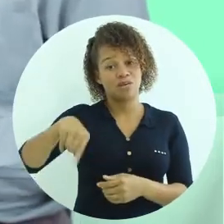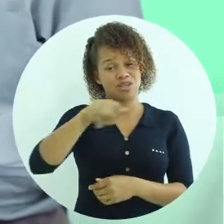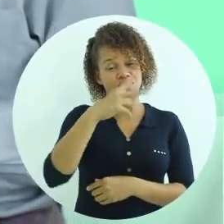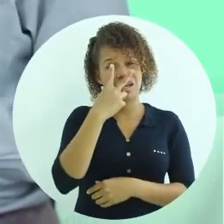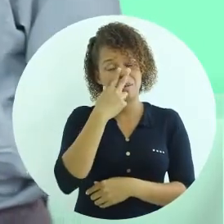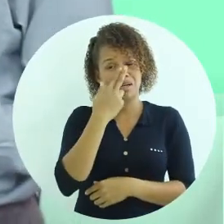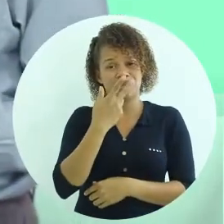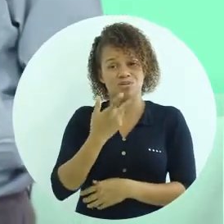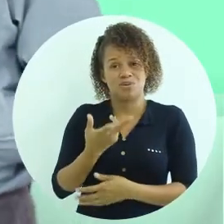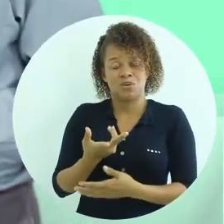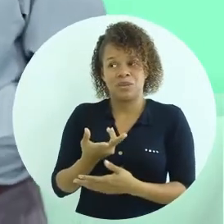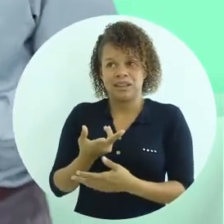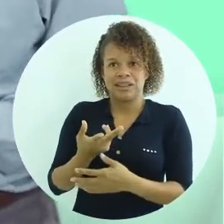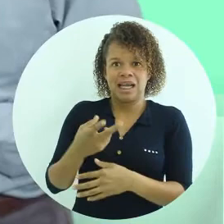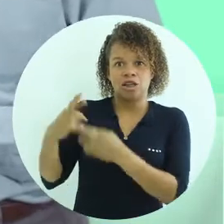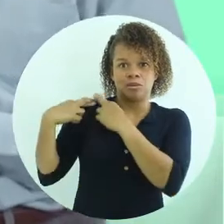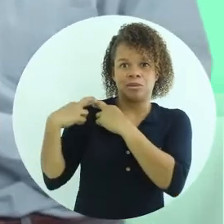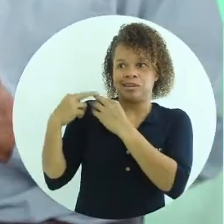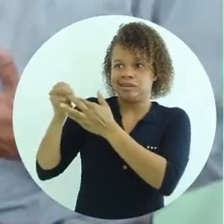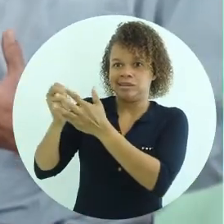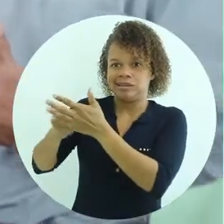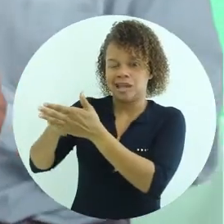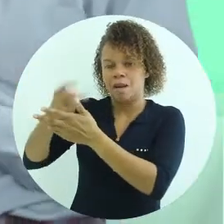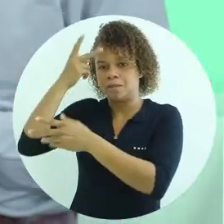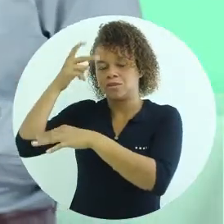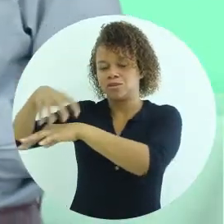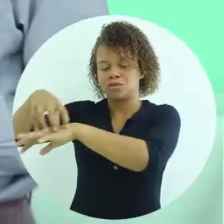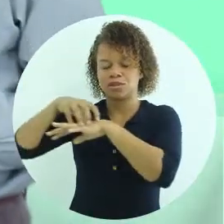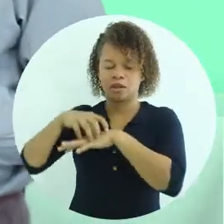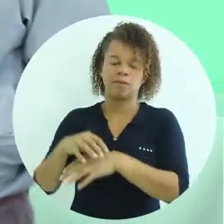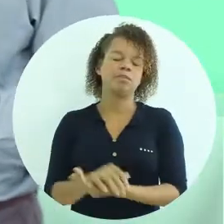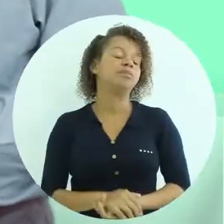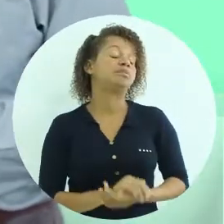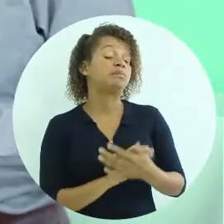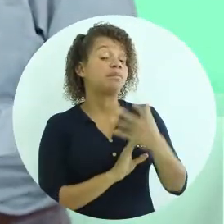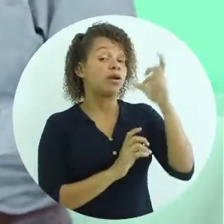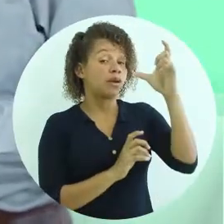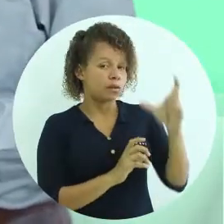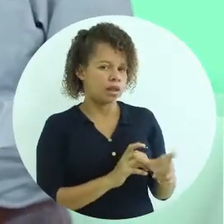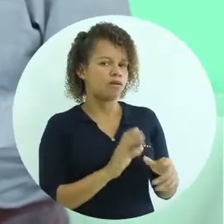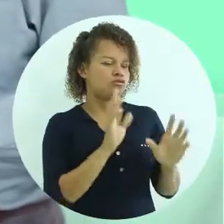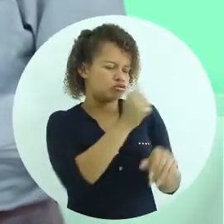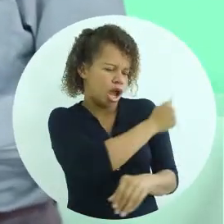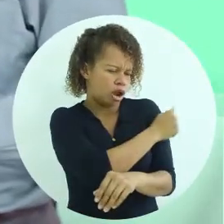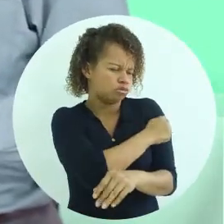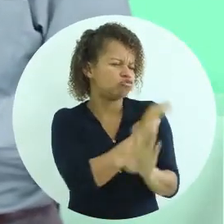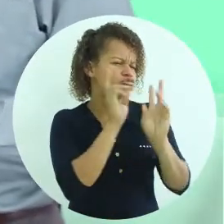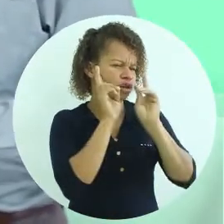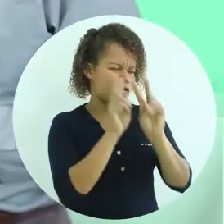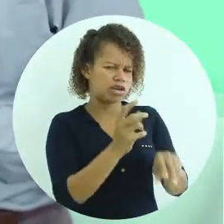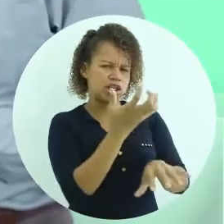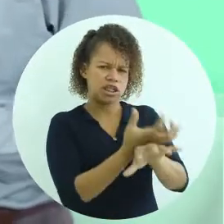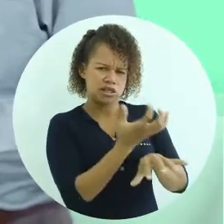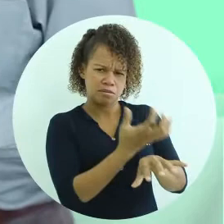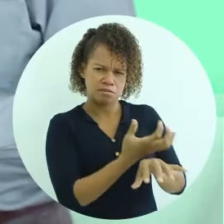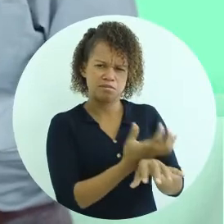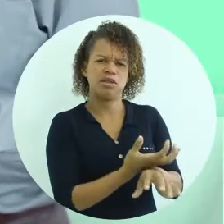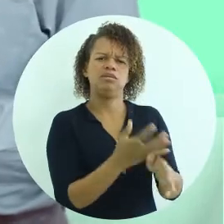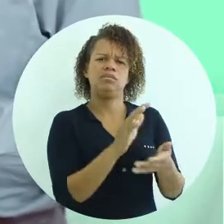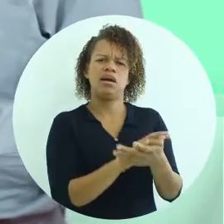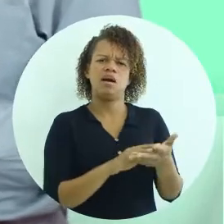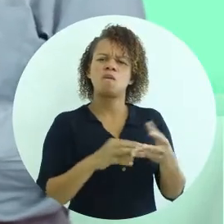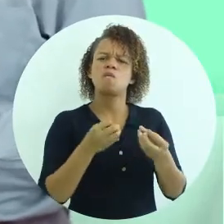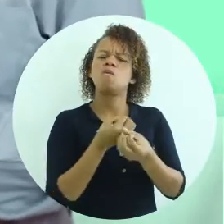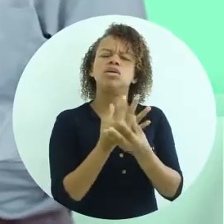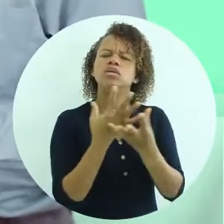fica um pouco na mão de quem traz. E em relação àquele Incoterms, os alunos já viram essa disciplina, já estudaram os Incoterms.